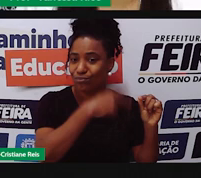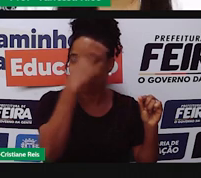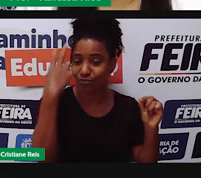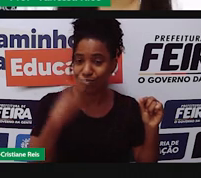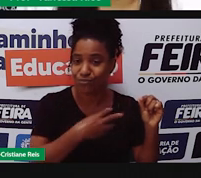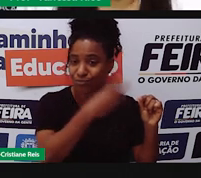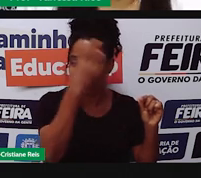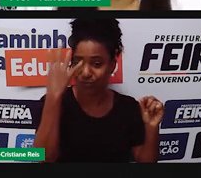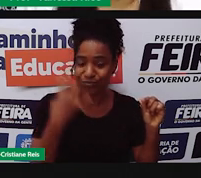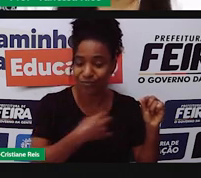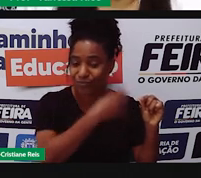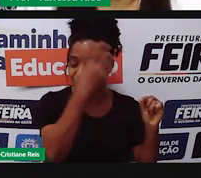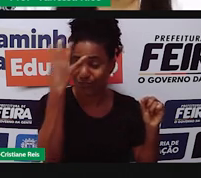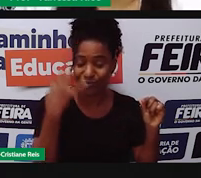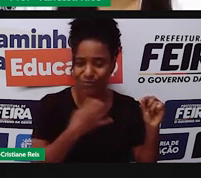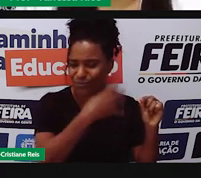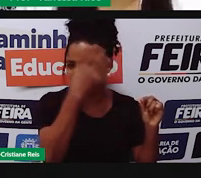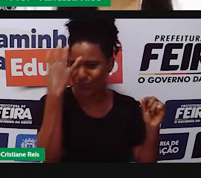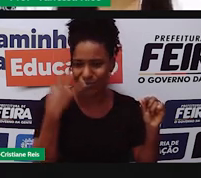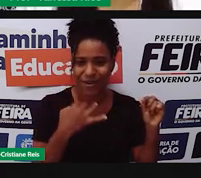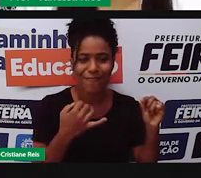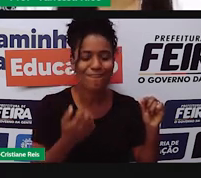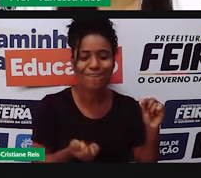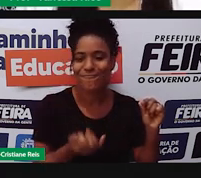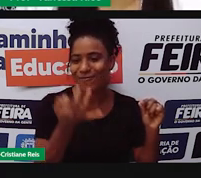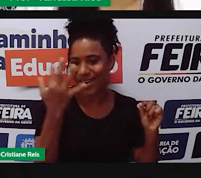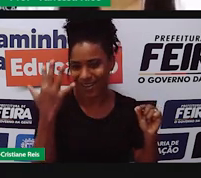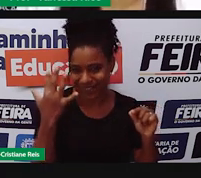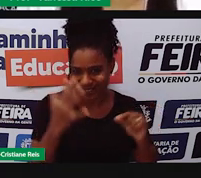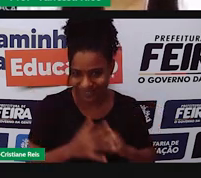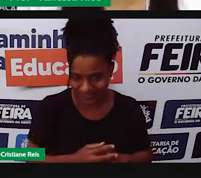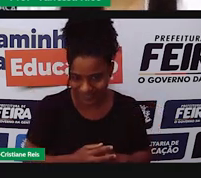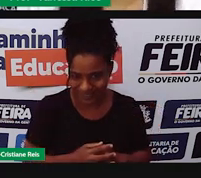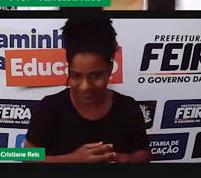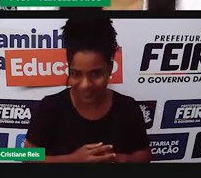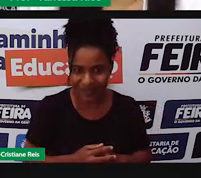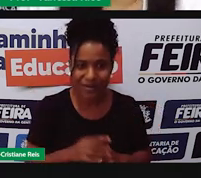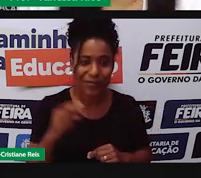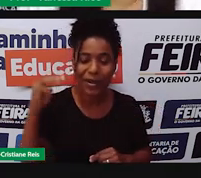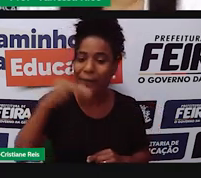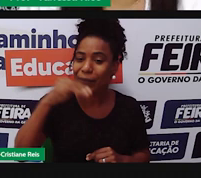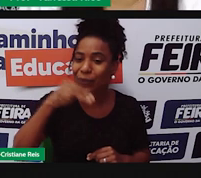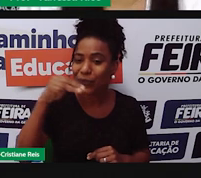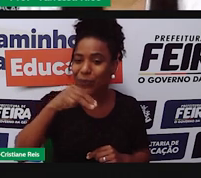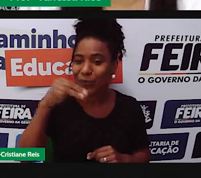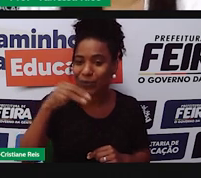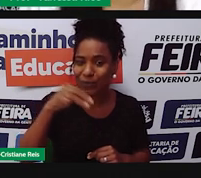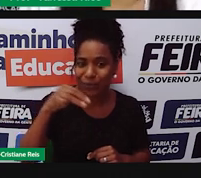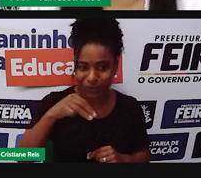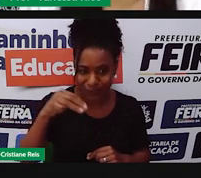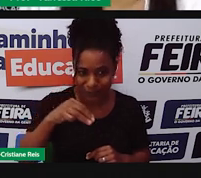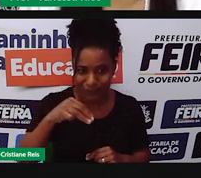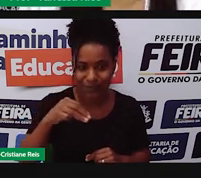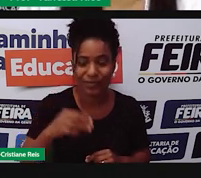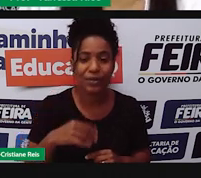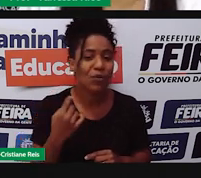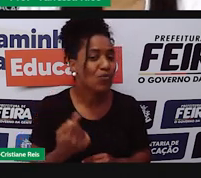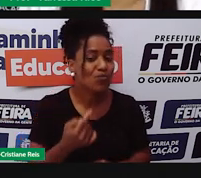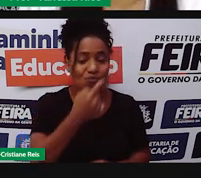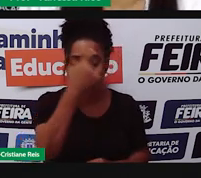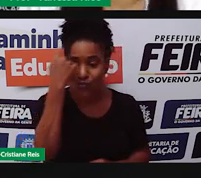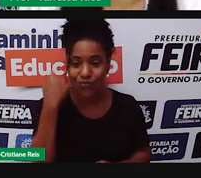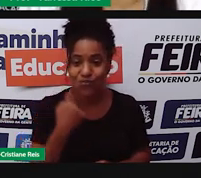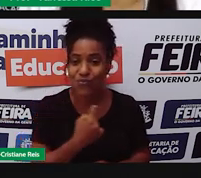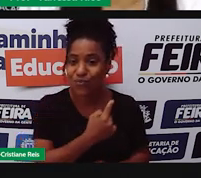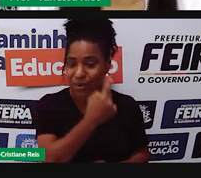ó, mais vezes, não é? Porque ele está contando os minutos. E em cada hora nós temos